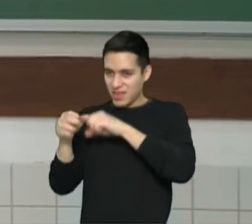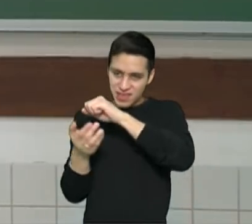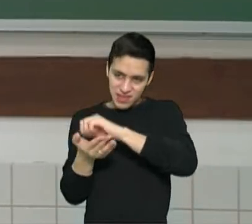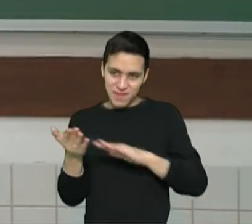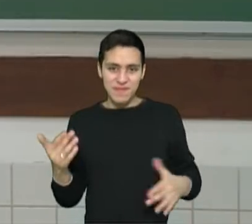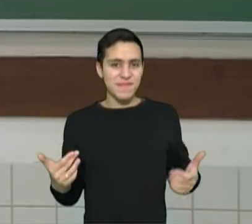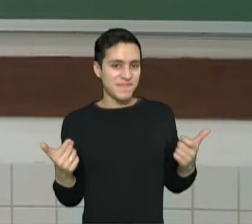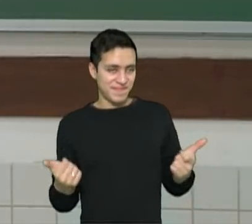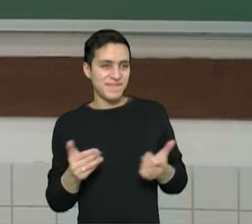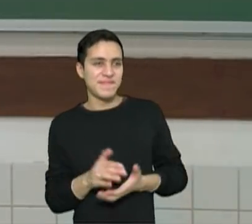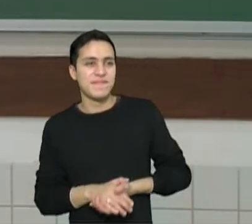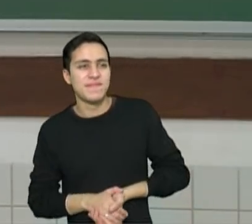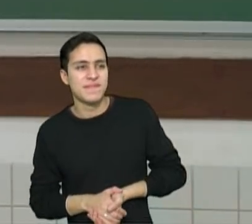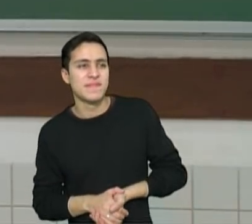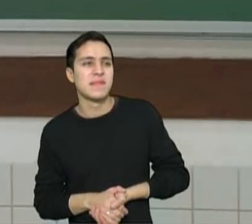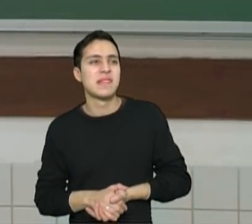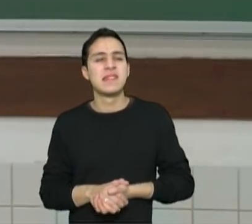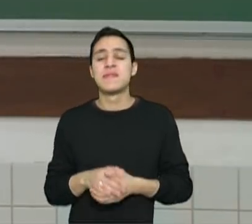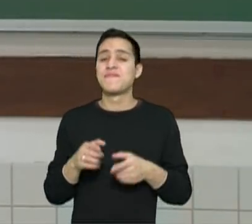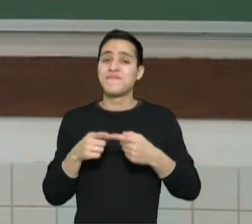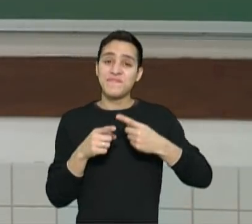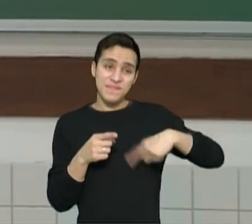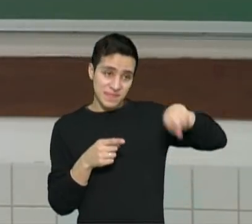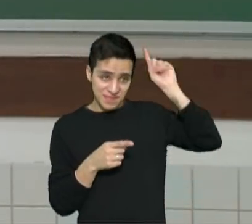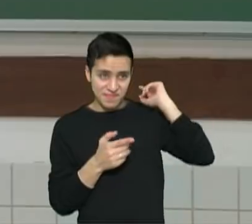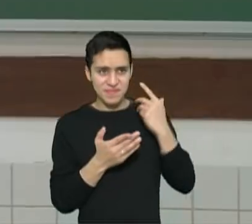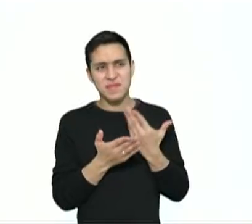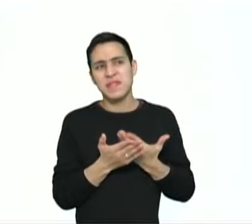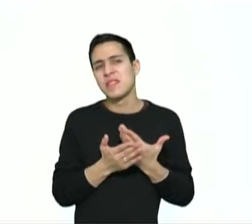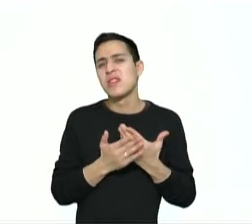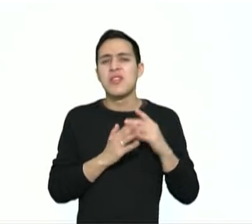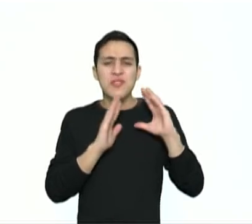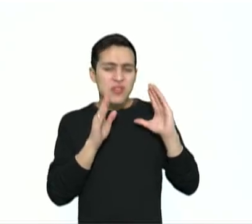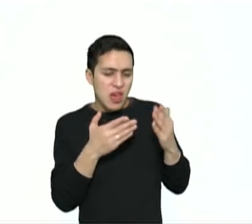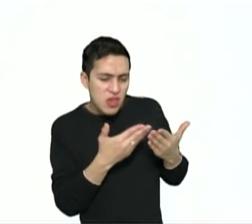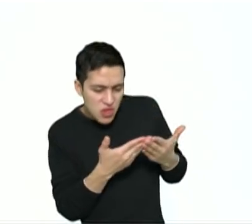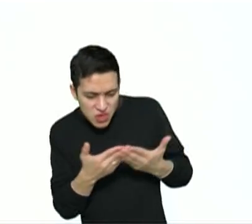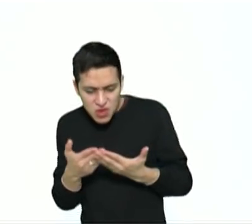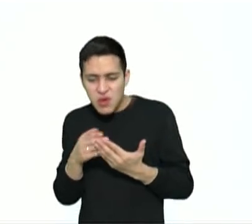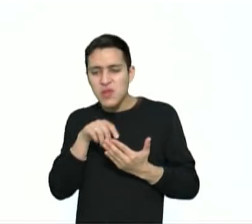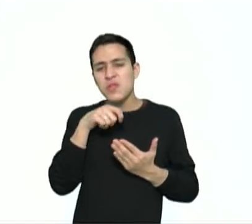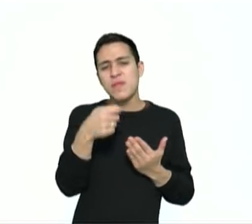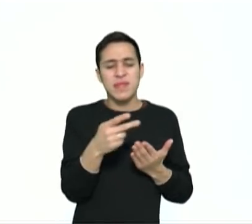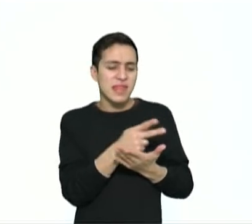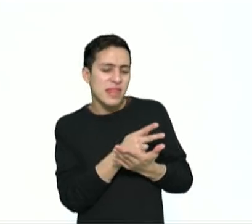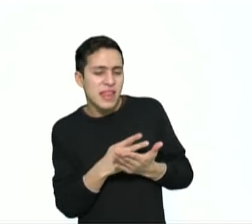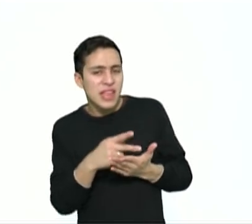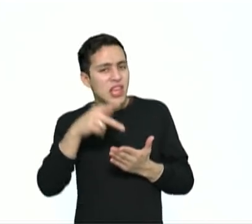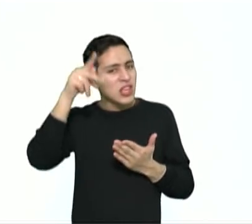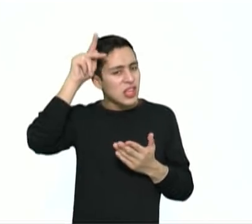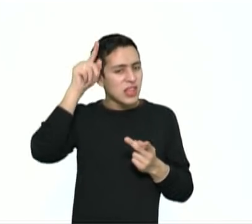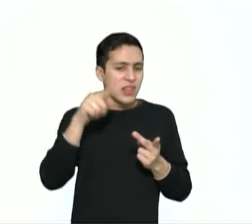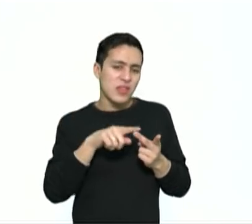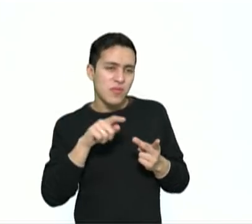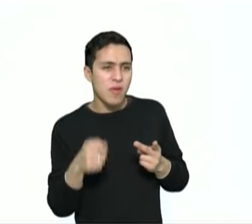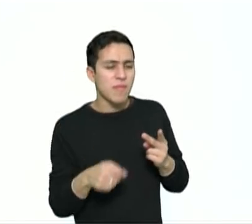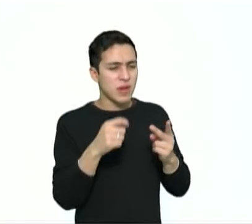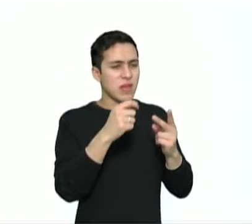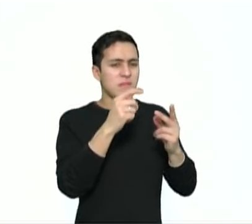bom? Na aula anterior, vimos os desenhos indígenas, seus grafismos